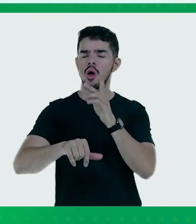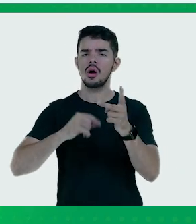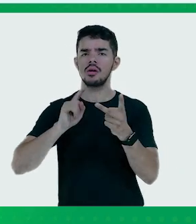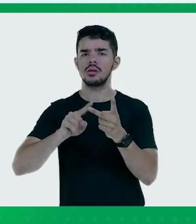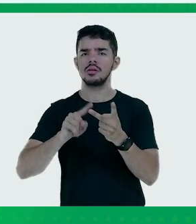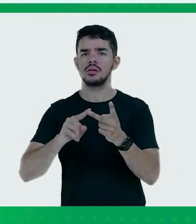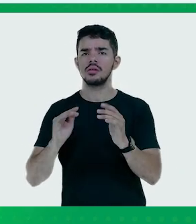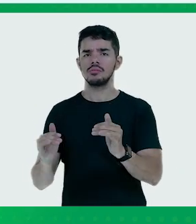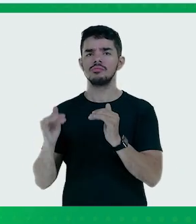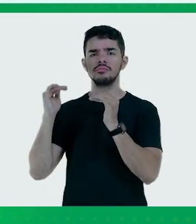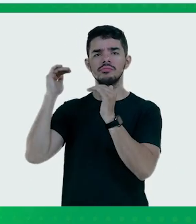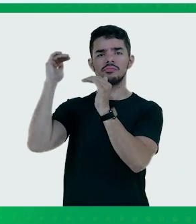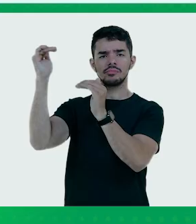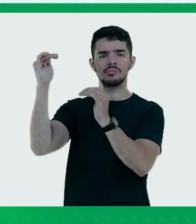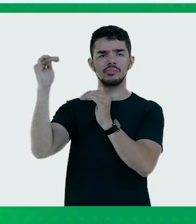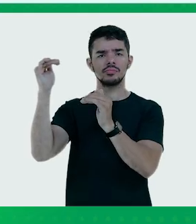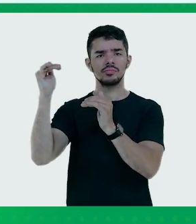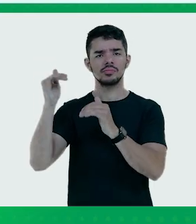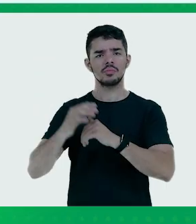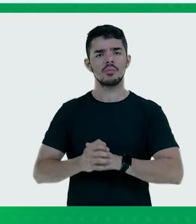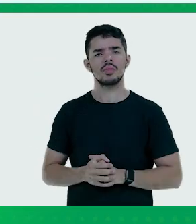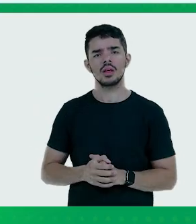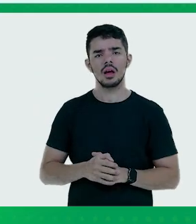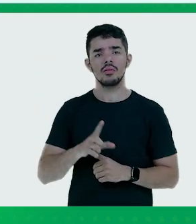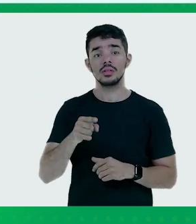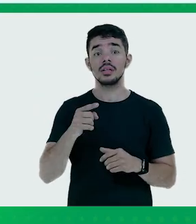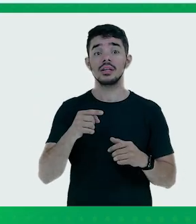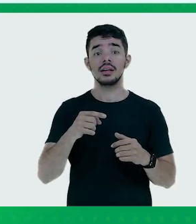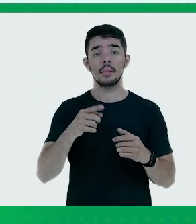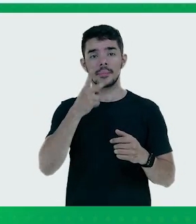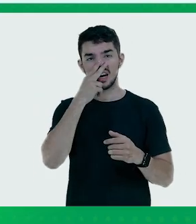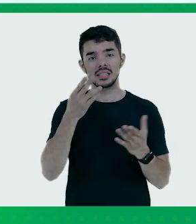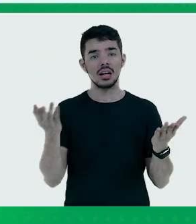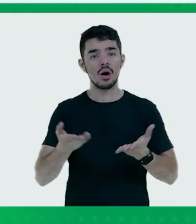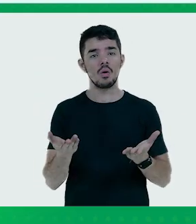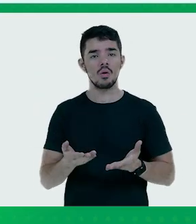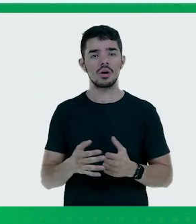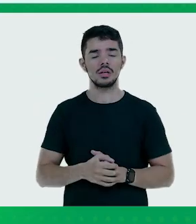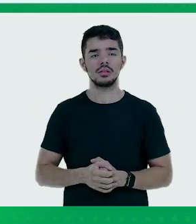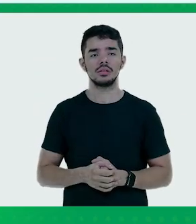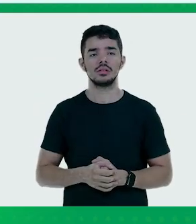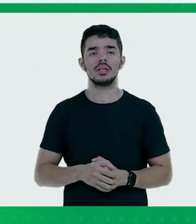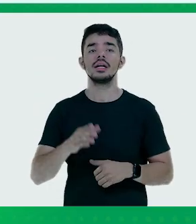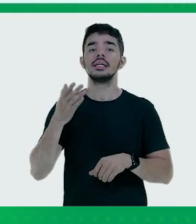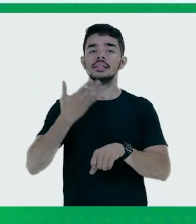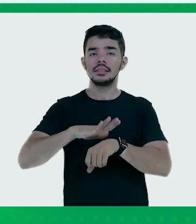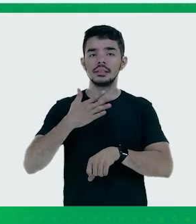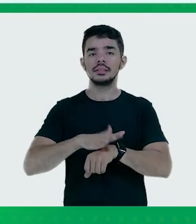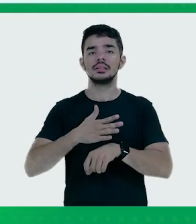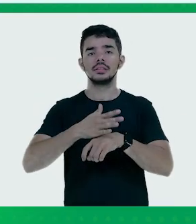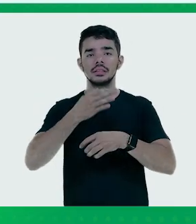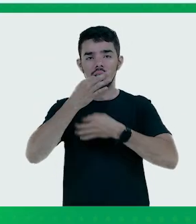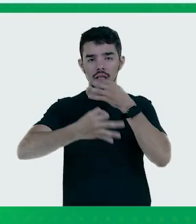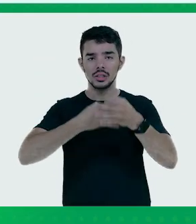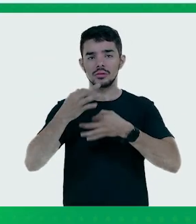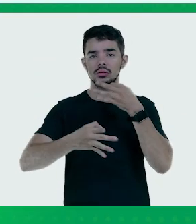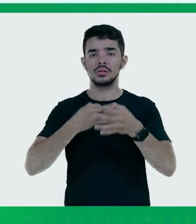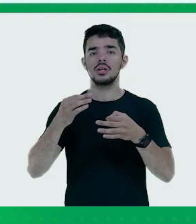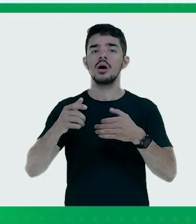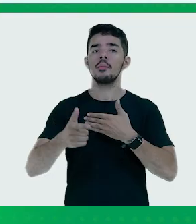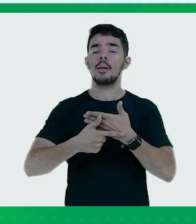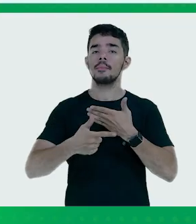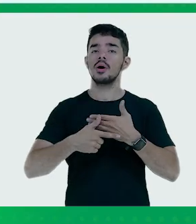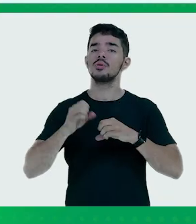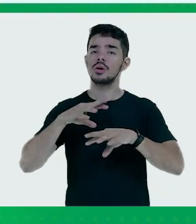você pensa que está falando sobre a atualidade, sobre a contemporaneidade. E este exercício crítico é o papel que a educação tem que fazer com